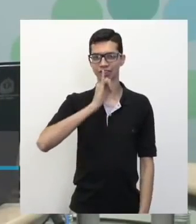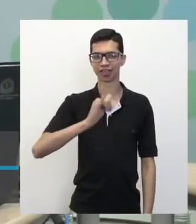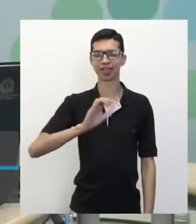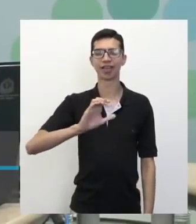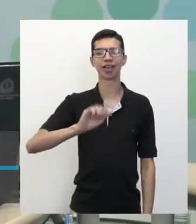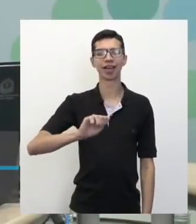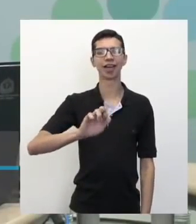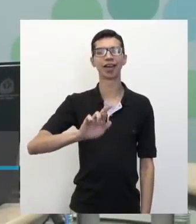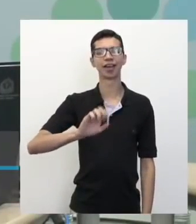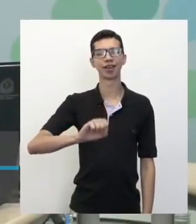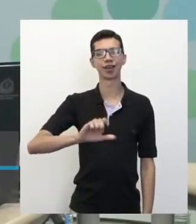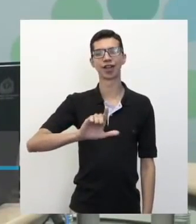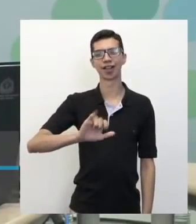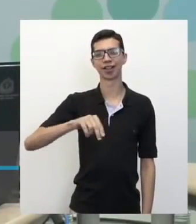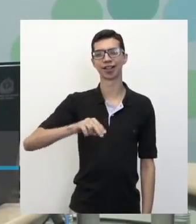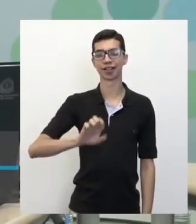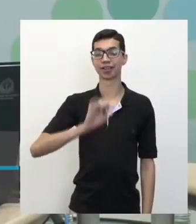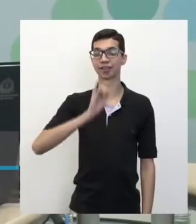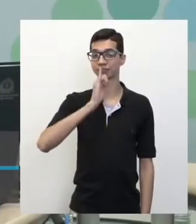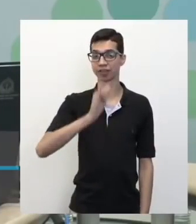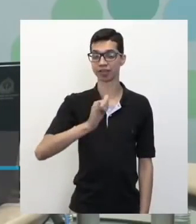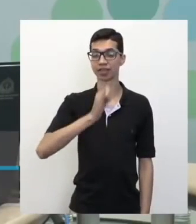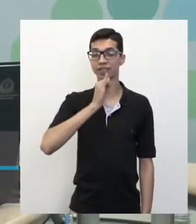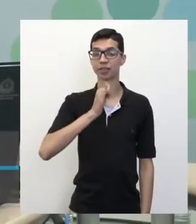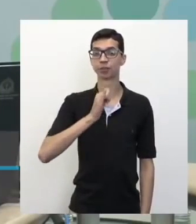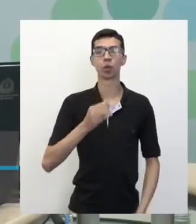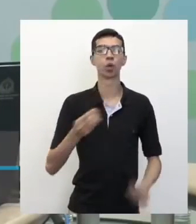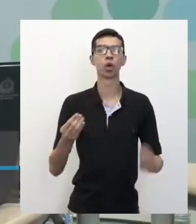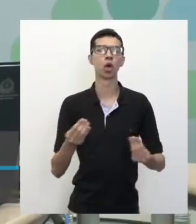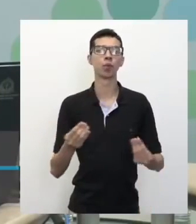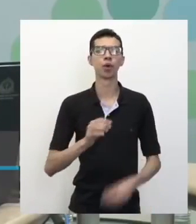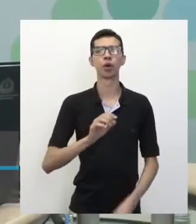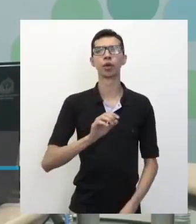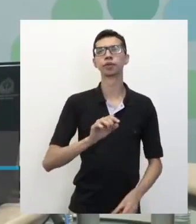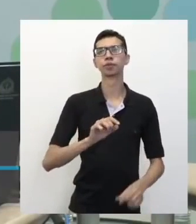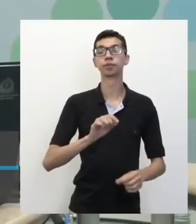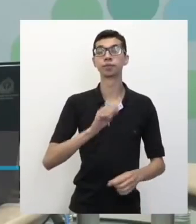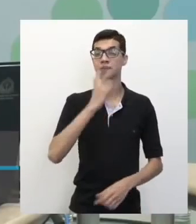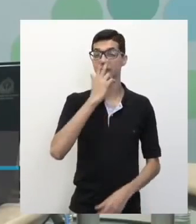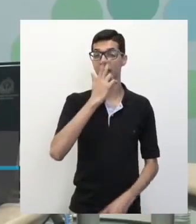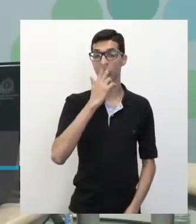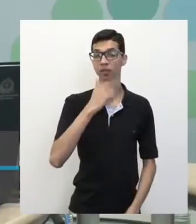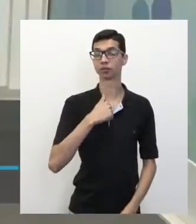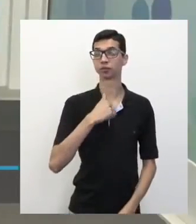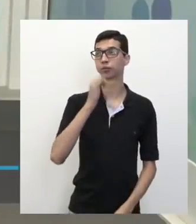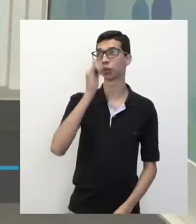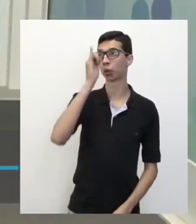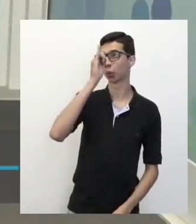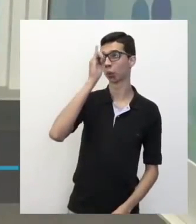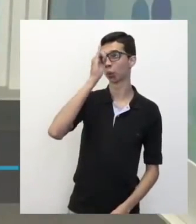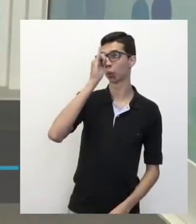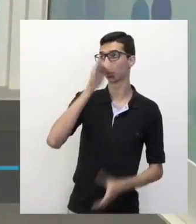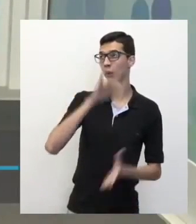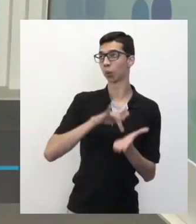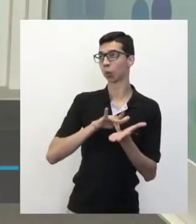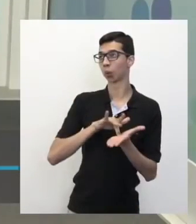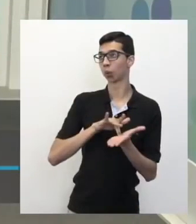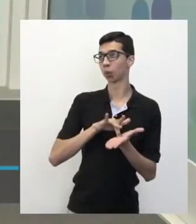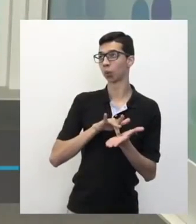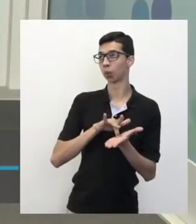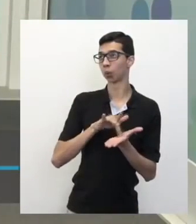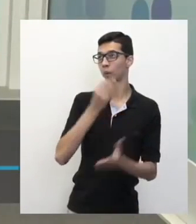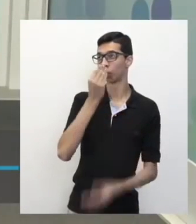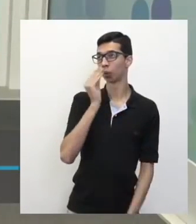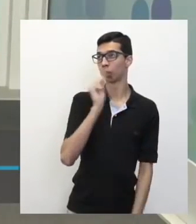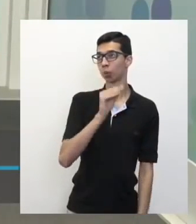Caroline. Quando você faz a egípcia, é quando você se faz de tonta. Tá. Muito bem, Dá uma Carol. ignorada,